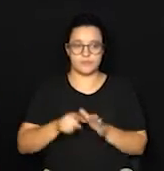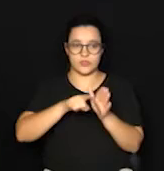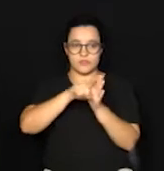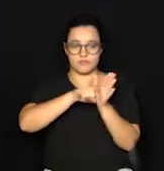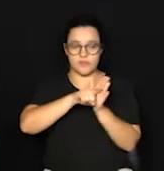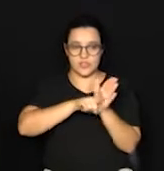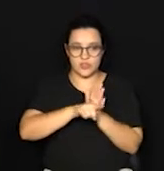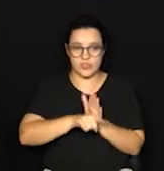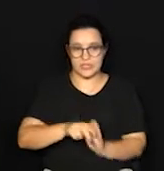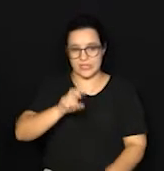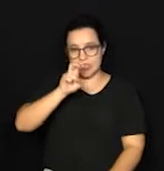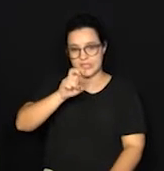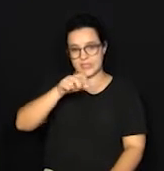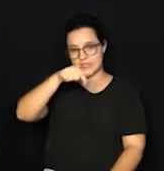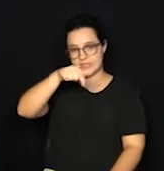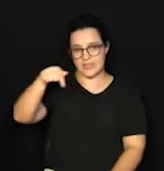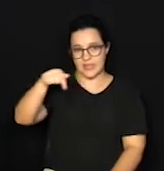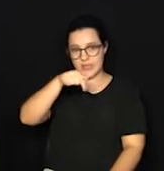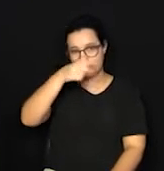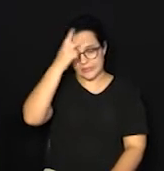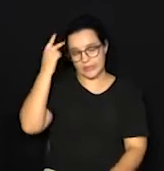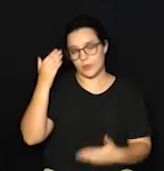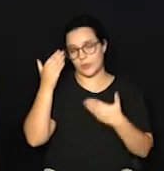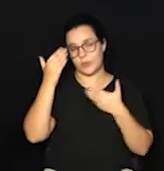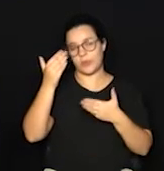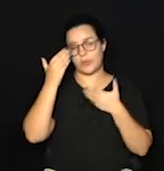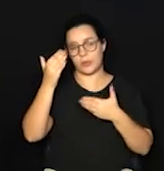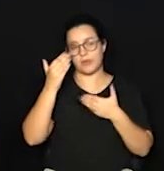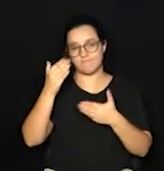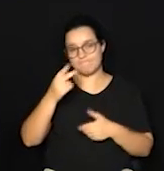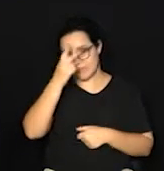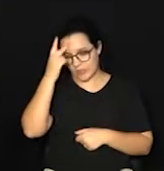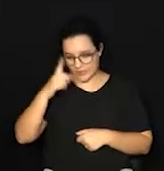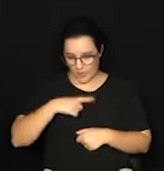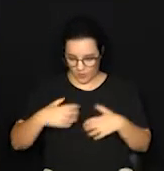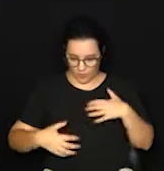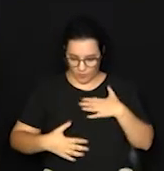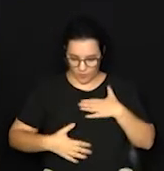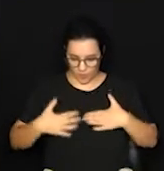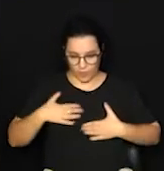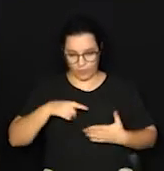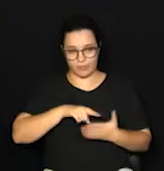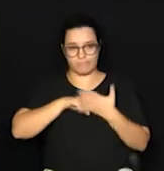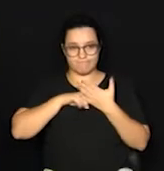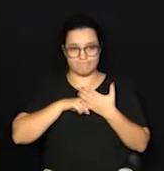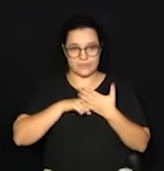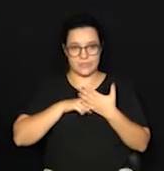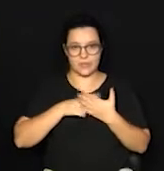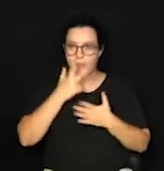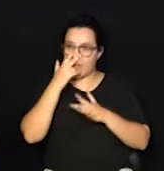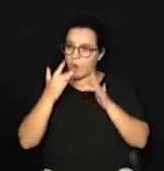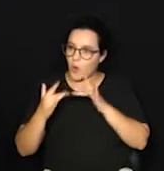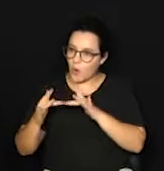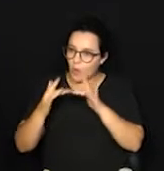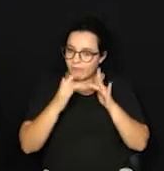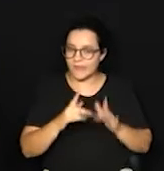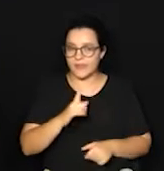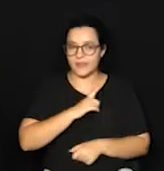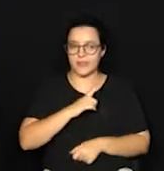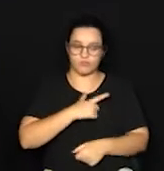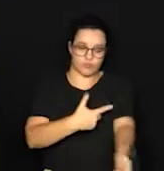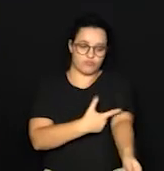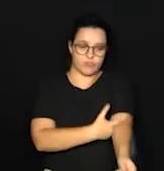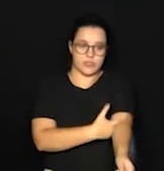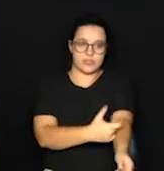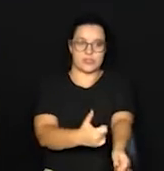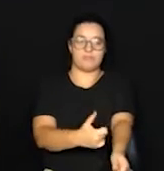investigação, 577 casos, isto é, a pessoa tem algum sintoma ou teve algum contato, realizou o